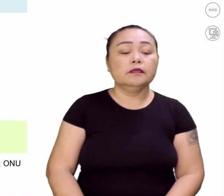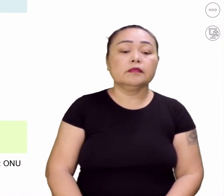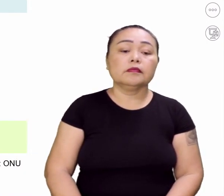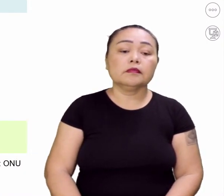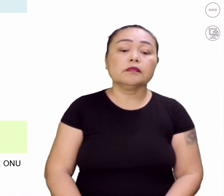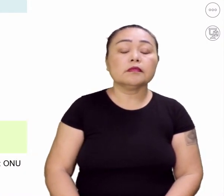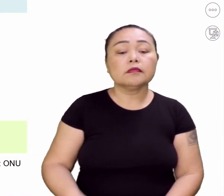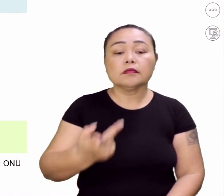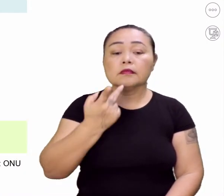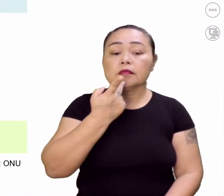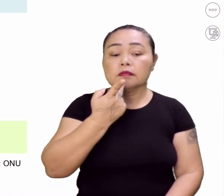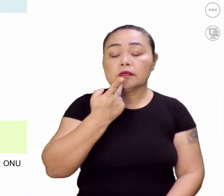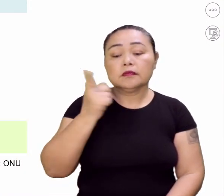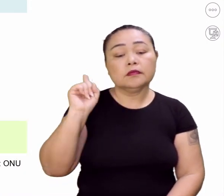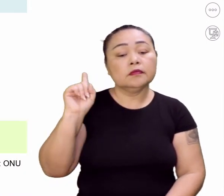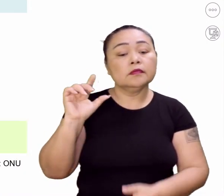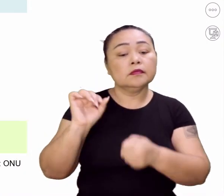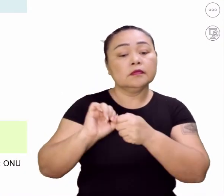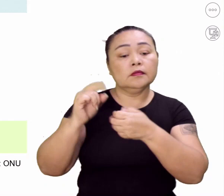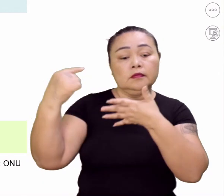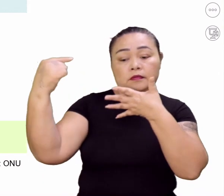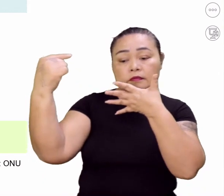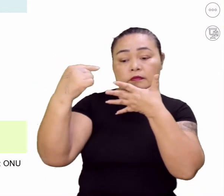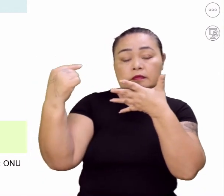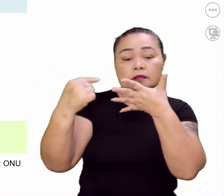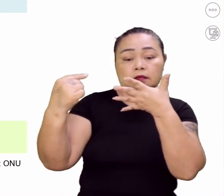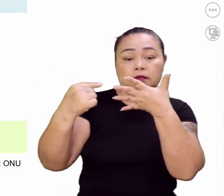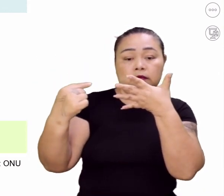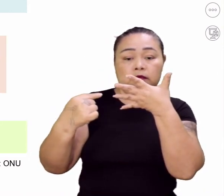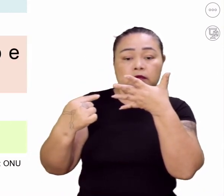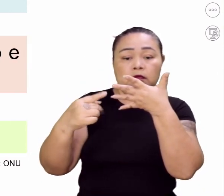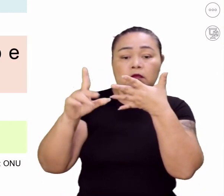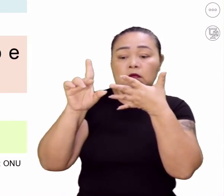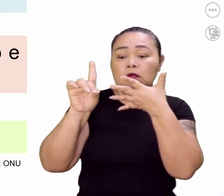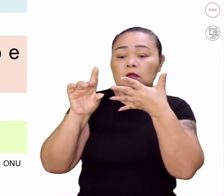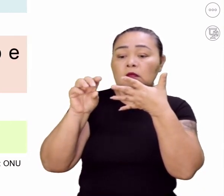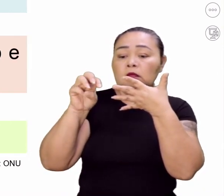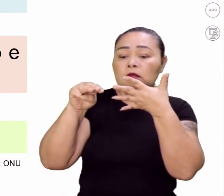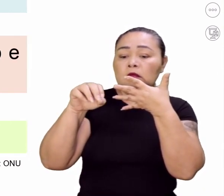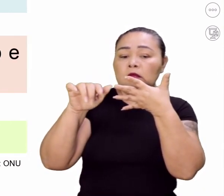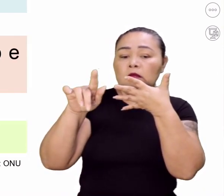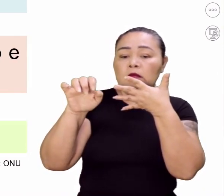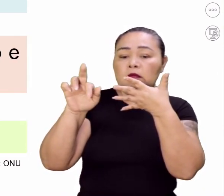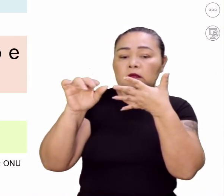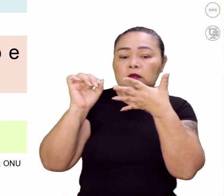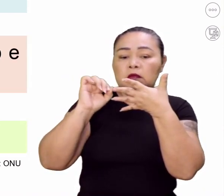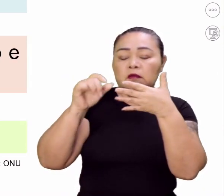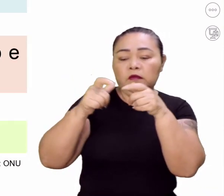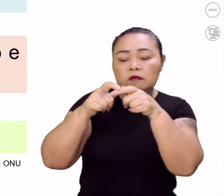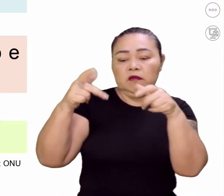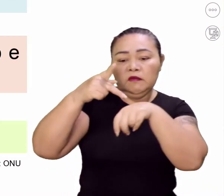E falamos também na questão dos fatores demográficos, né? O crescimento populacional de um país pode